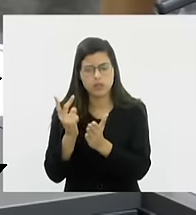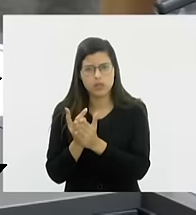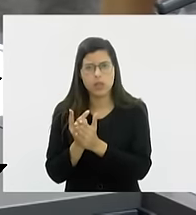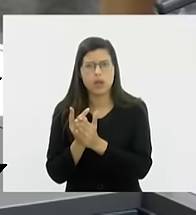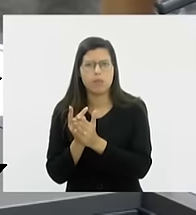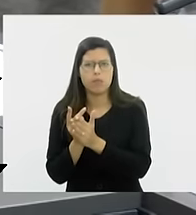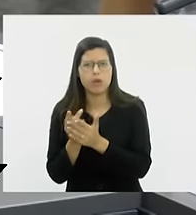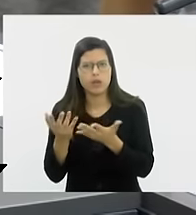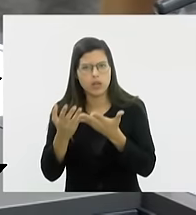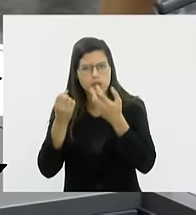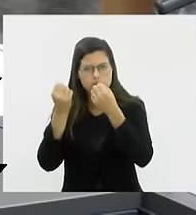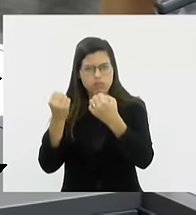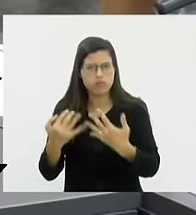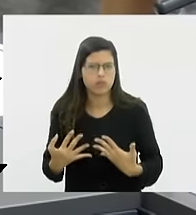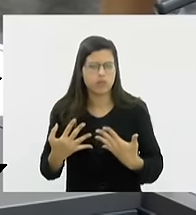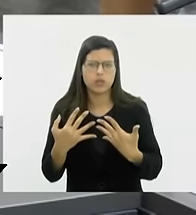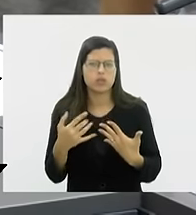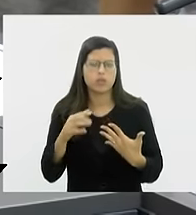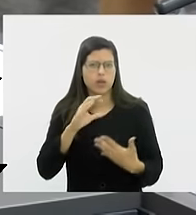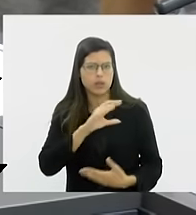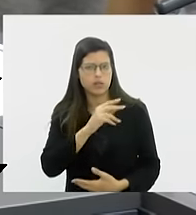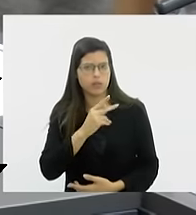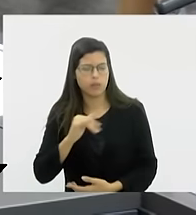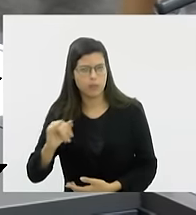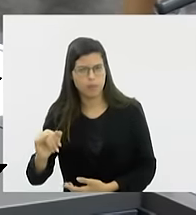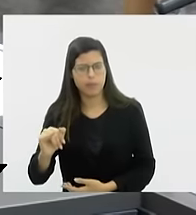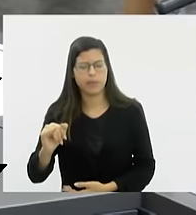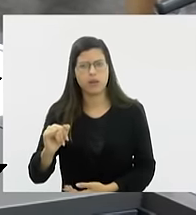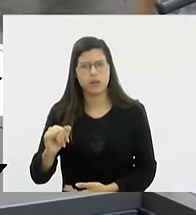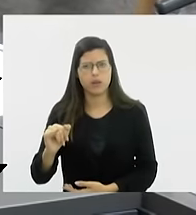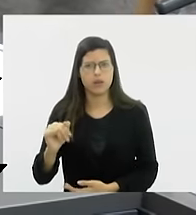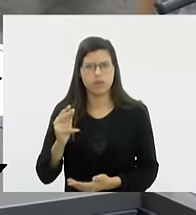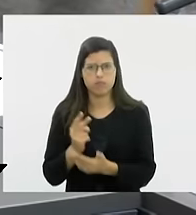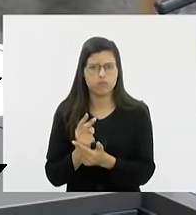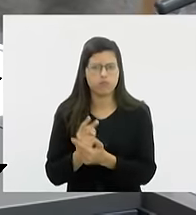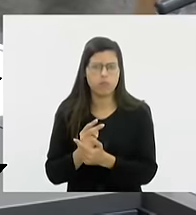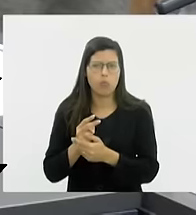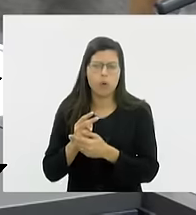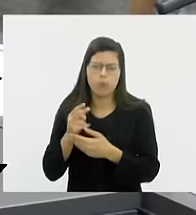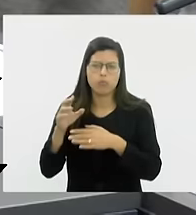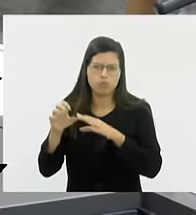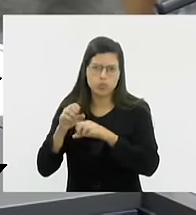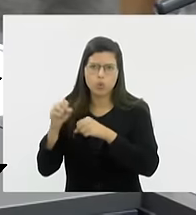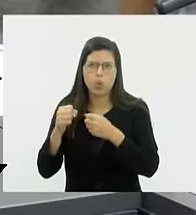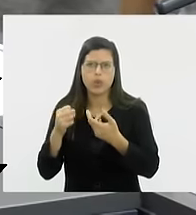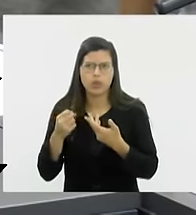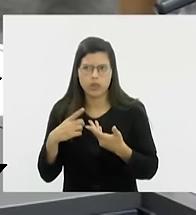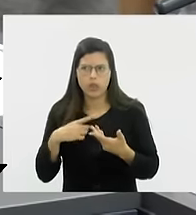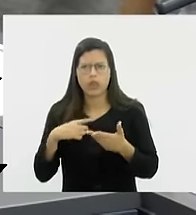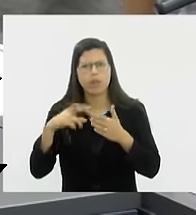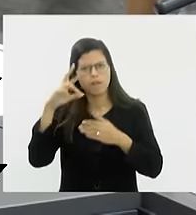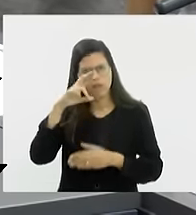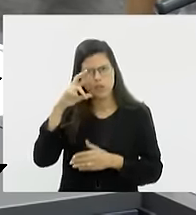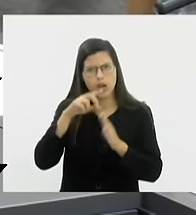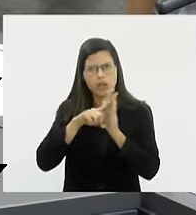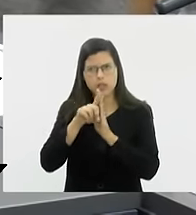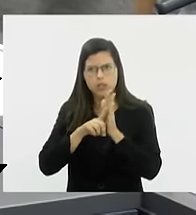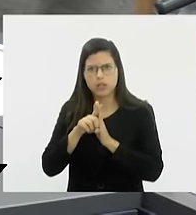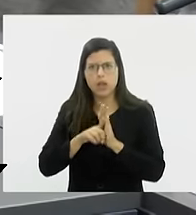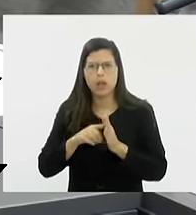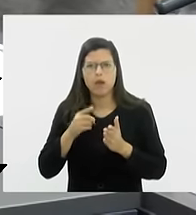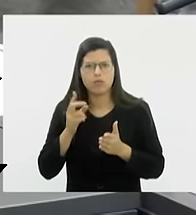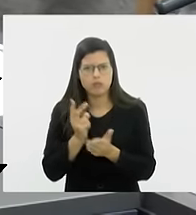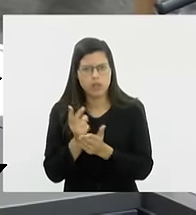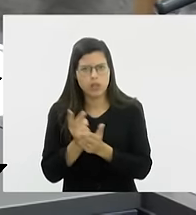as informações que essa CPI, né, sempre buscou a ter. E nas fiscalizações sempre se colocou sempre disponível. Sempre atendendo na hora. Quero